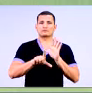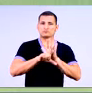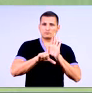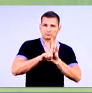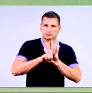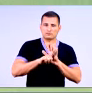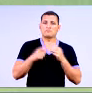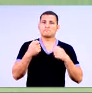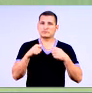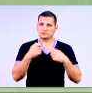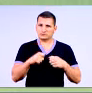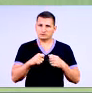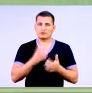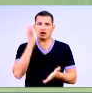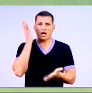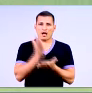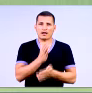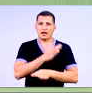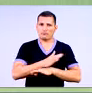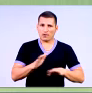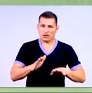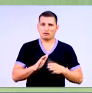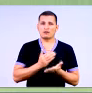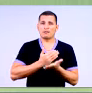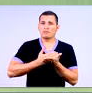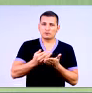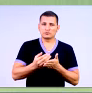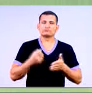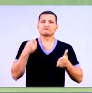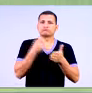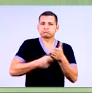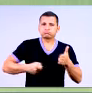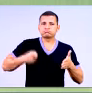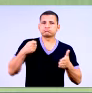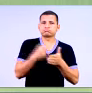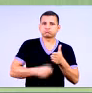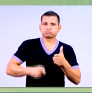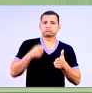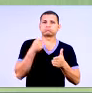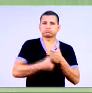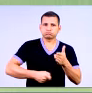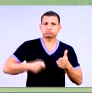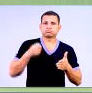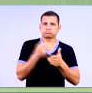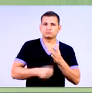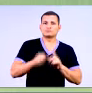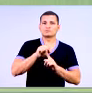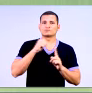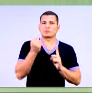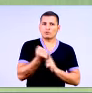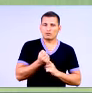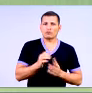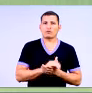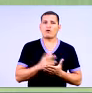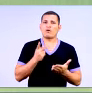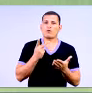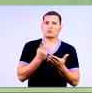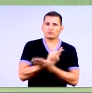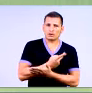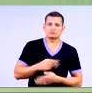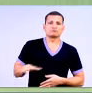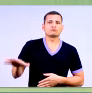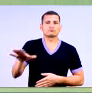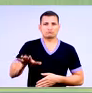combatidas a partir das lutas sociais. E essas lutas sociais, elas acontecem tanto no campo quanto